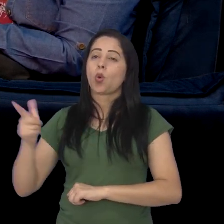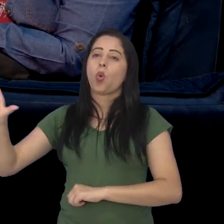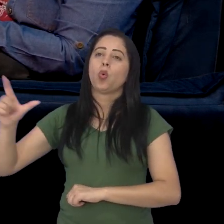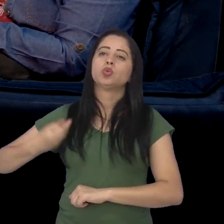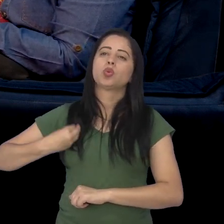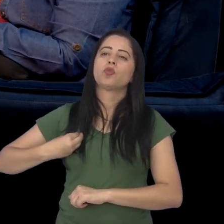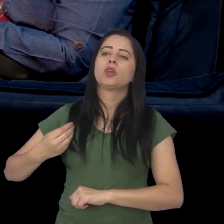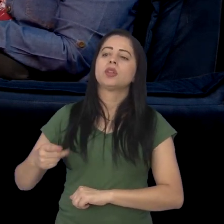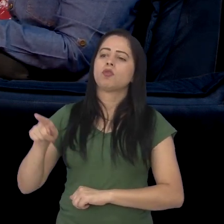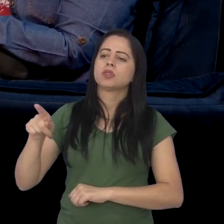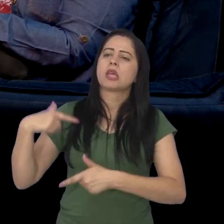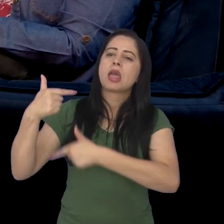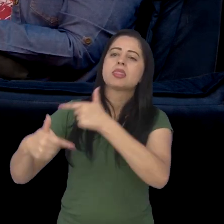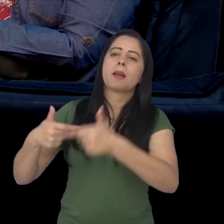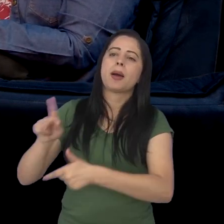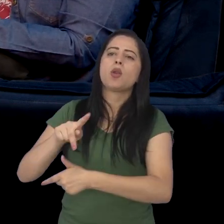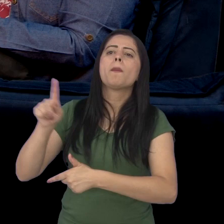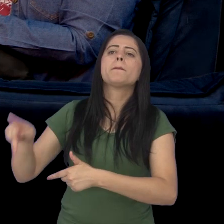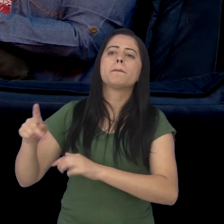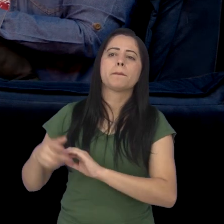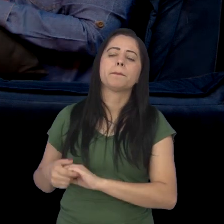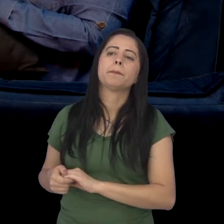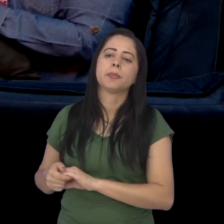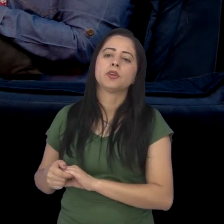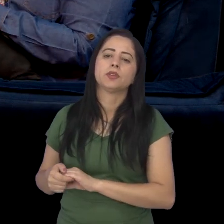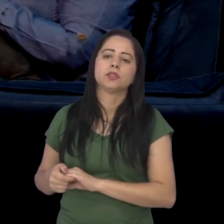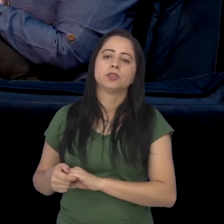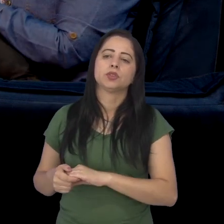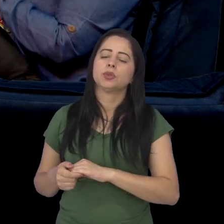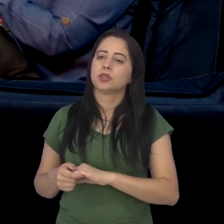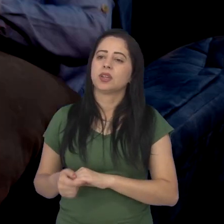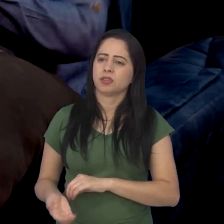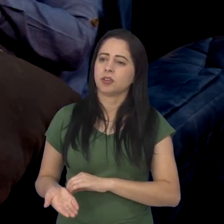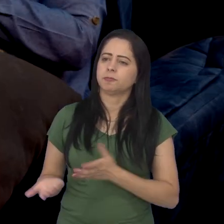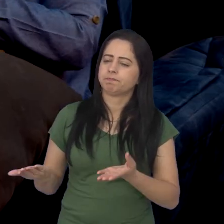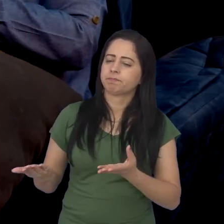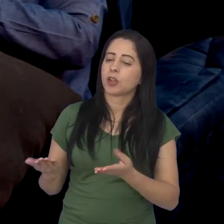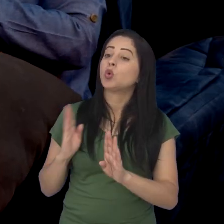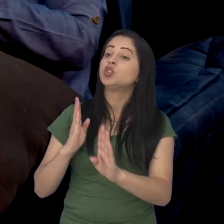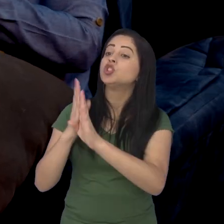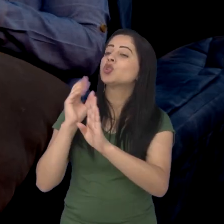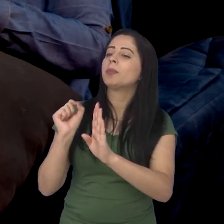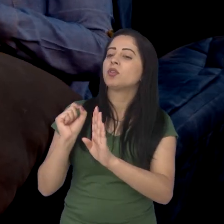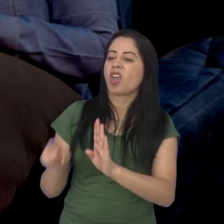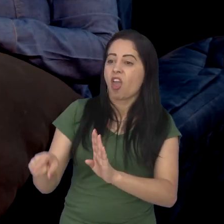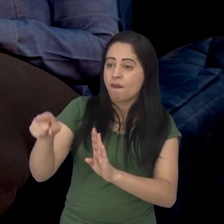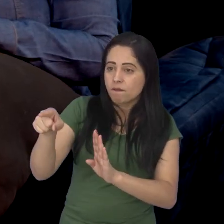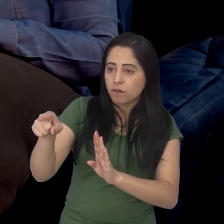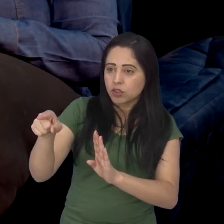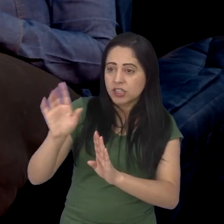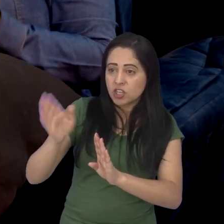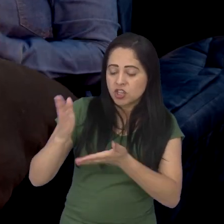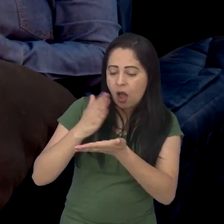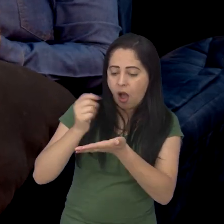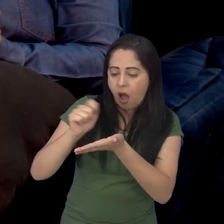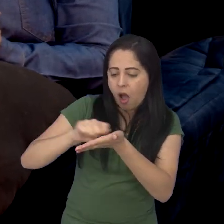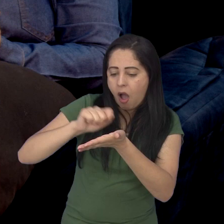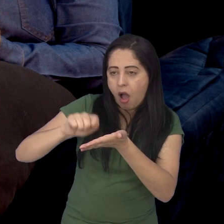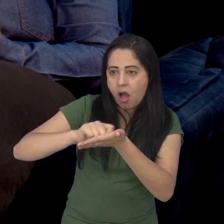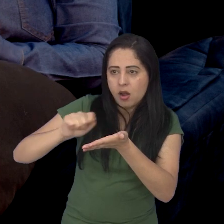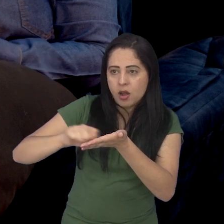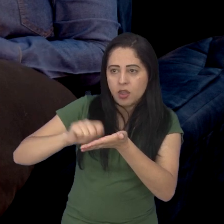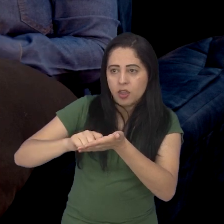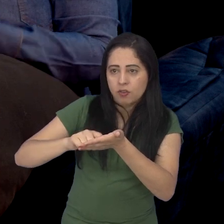Ai, ai. Bom, tem uma outra parte da sua vida que você foi